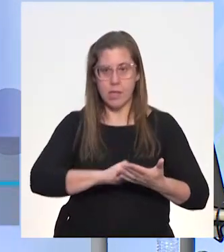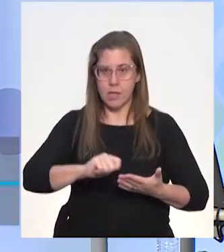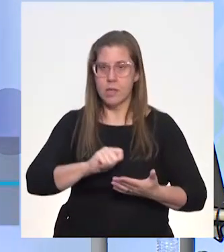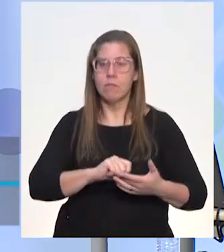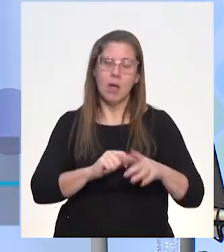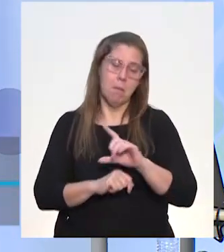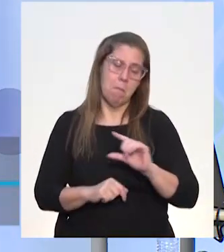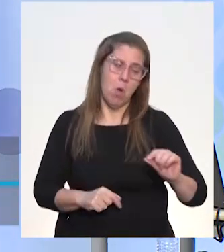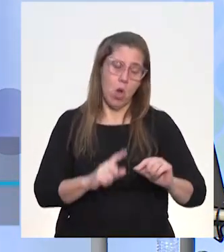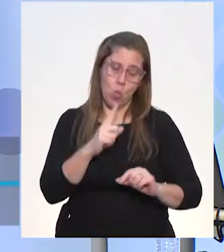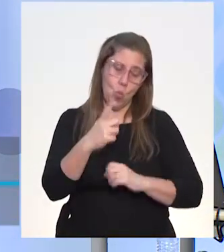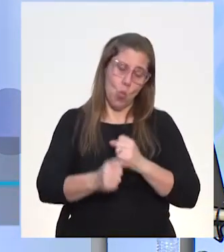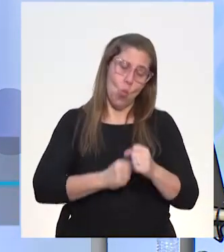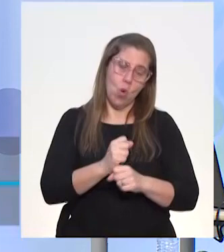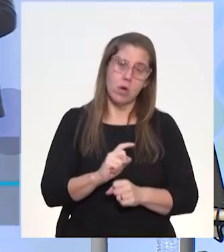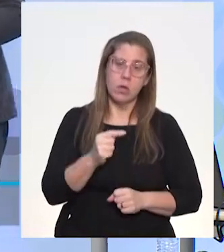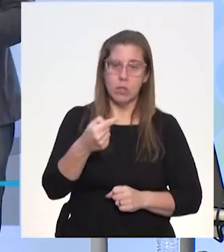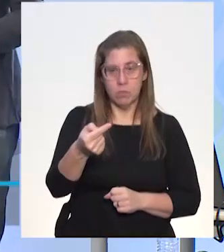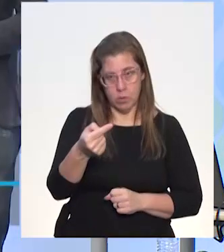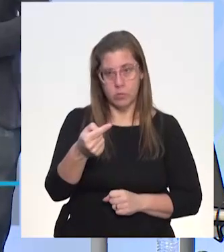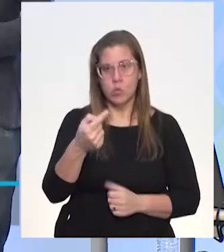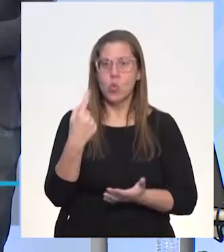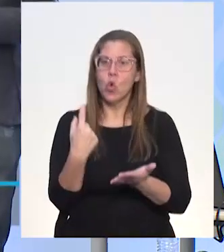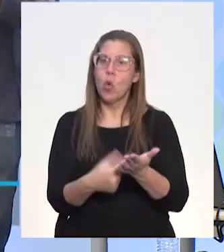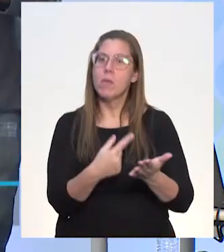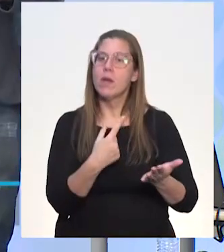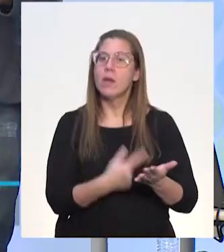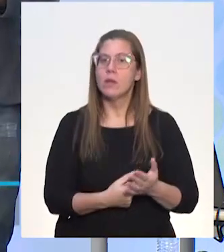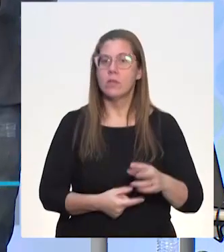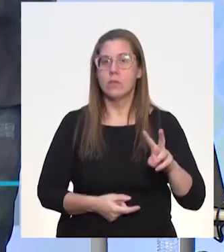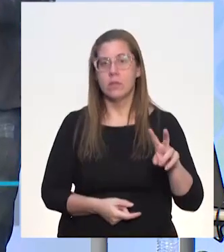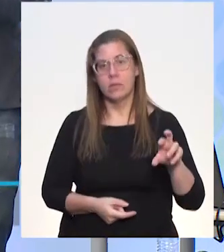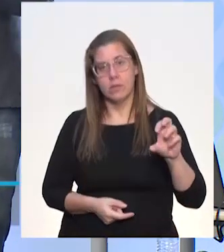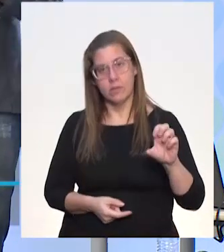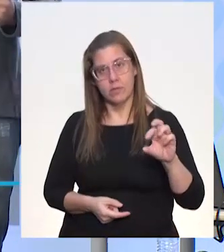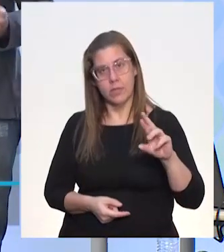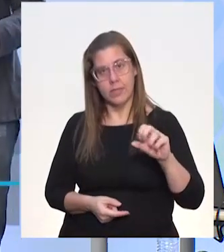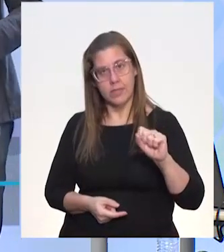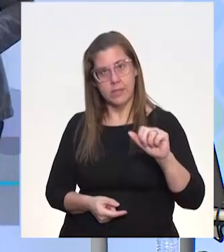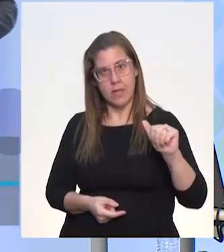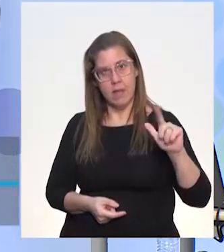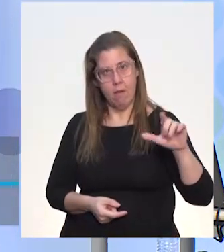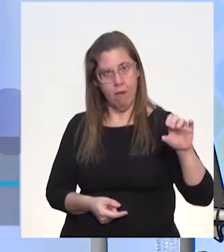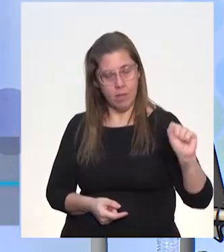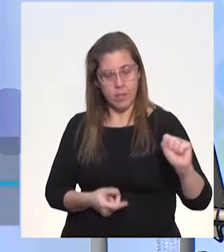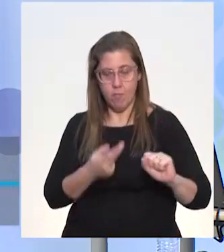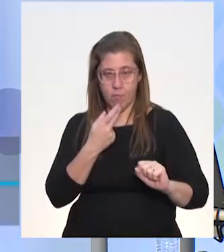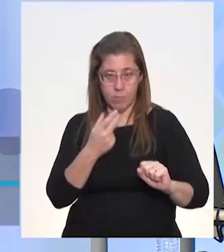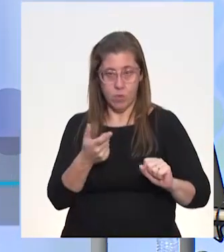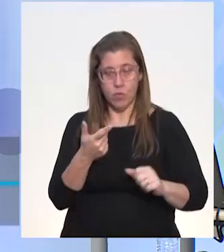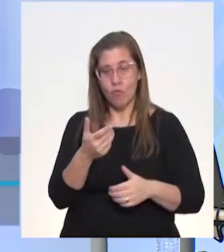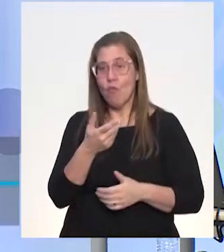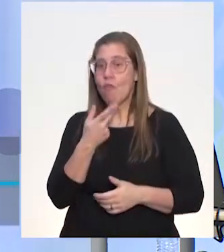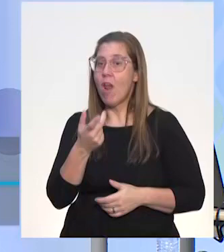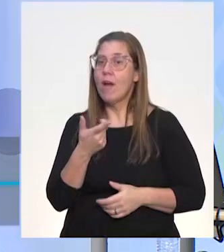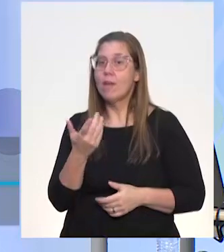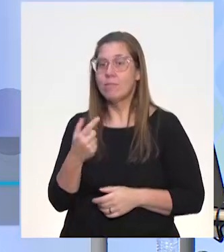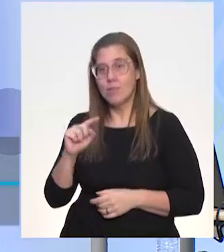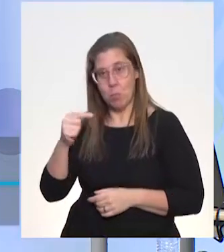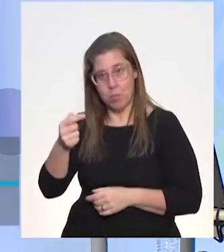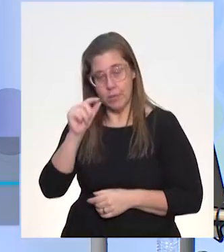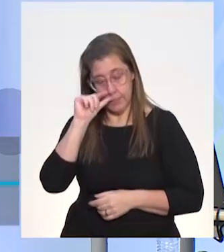ano depois, o Tratado de Versalhes. Gente, eu aqui vou dar um spoiler, porque isso vai ficar